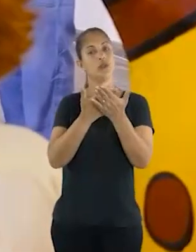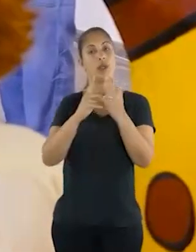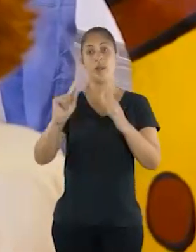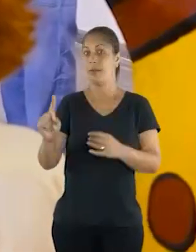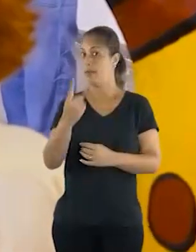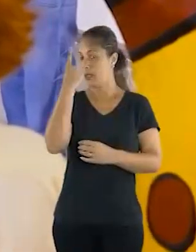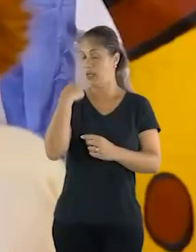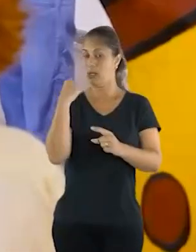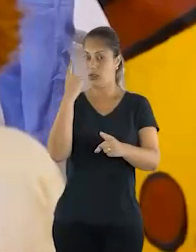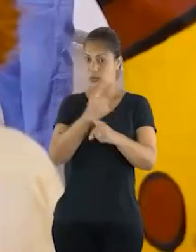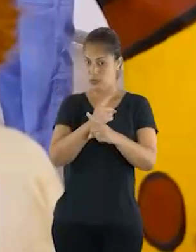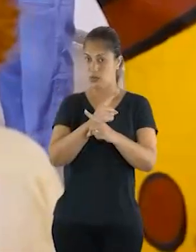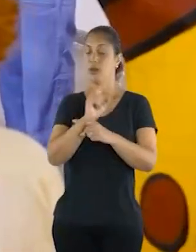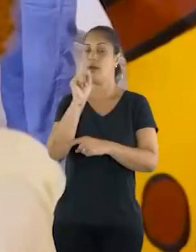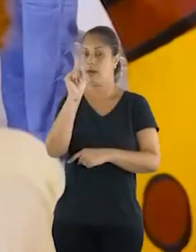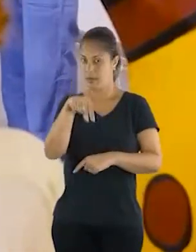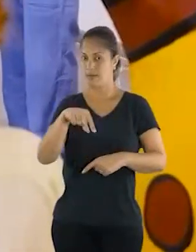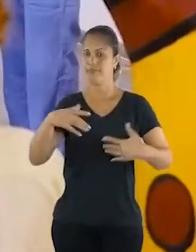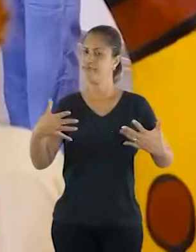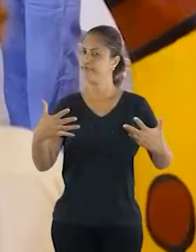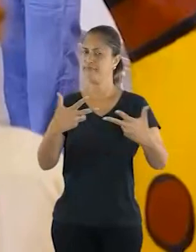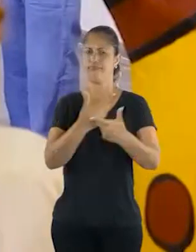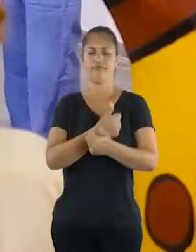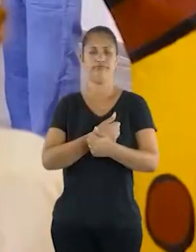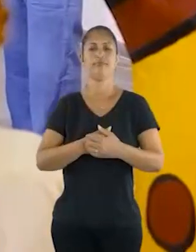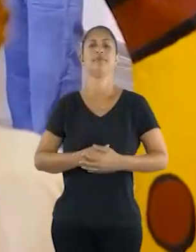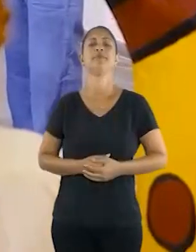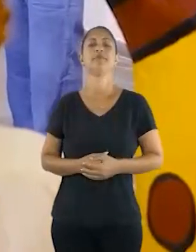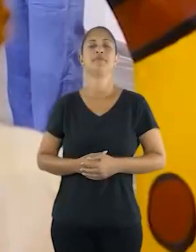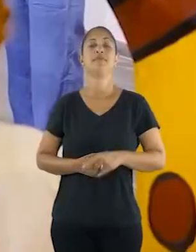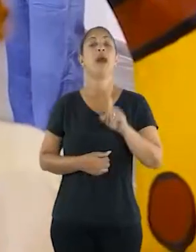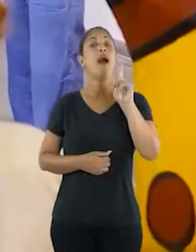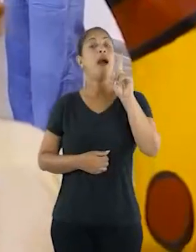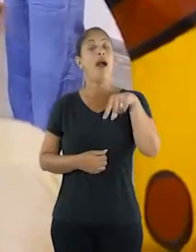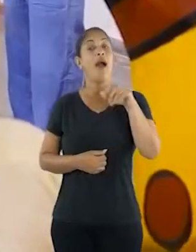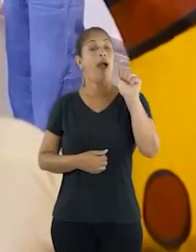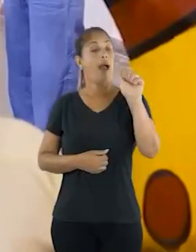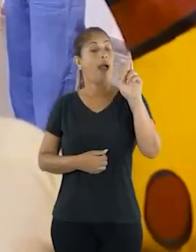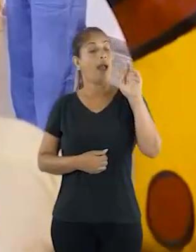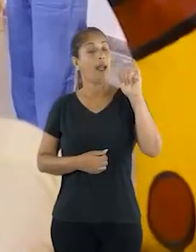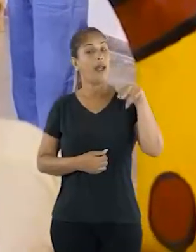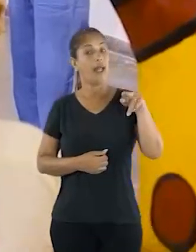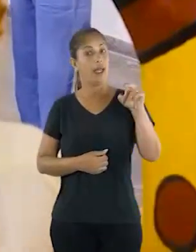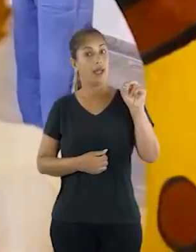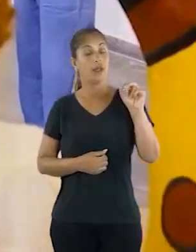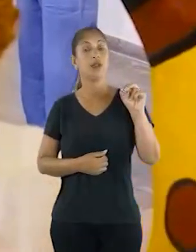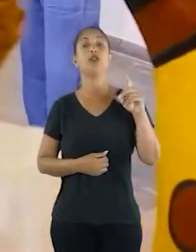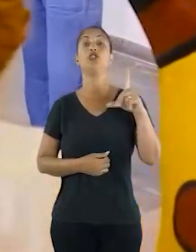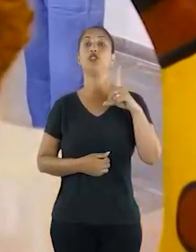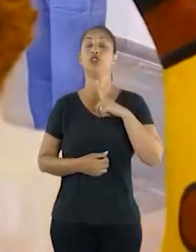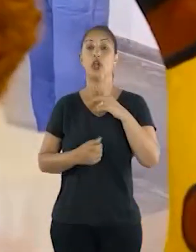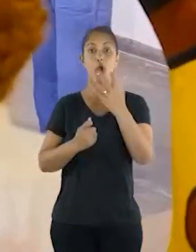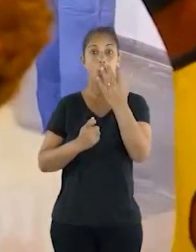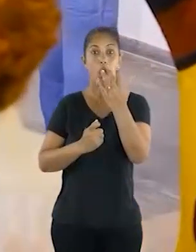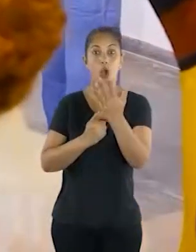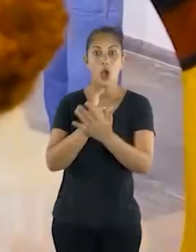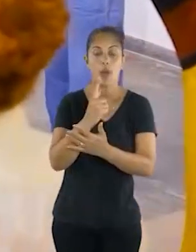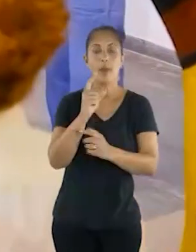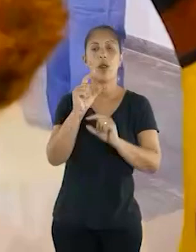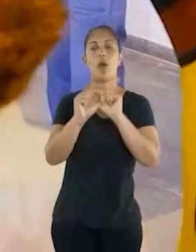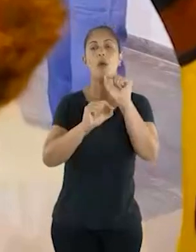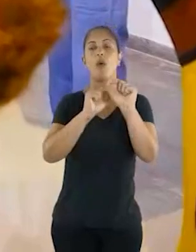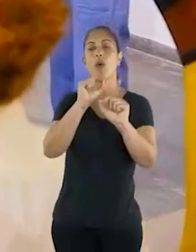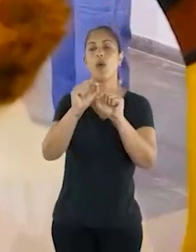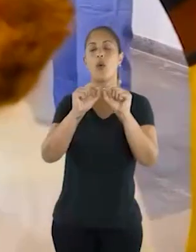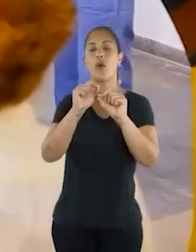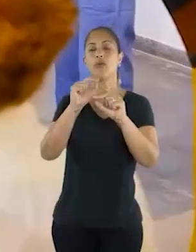que eu descobri que foi absolutamente extraordinária foi que Ariano tinha comprado um